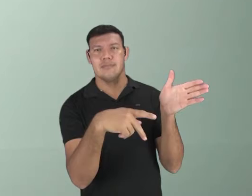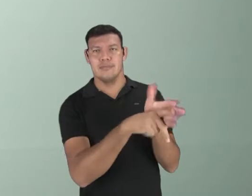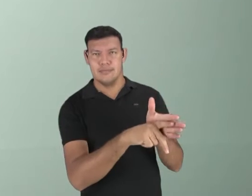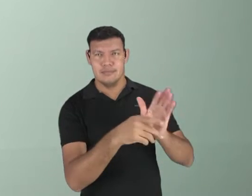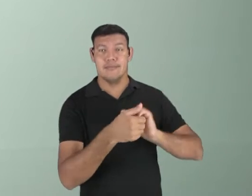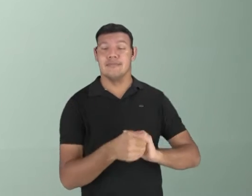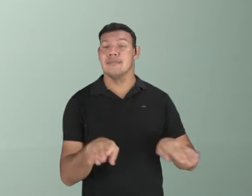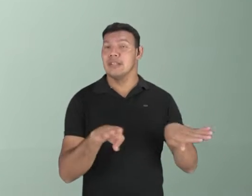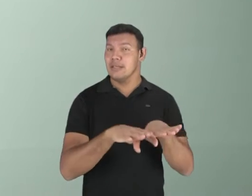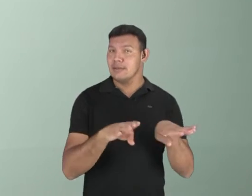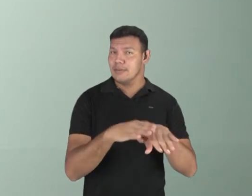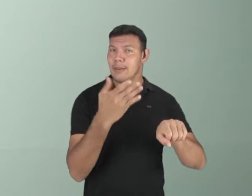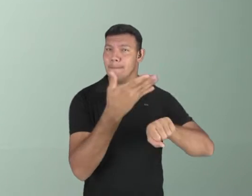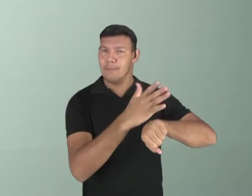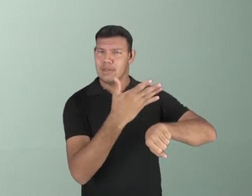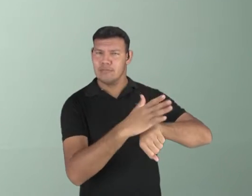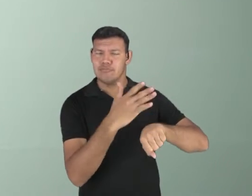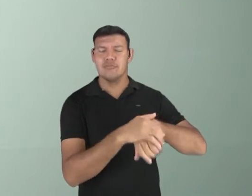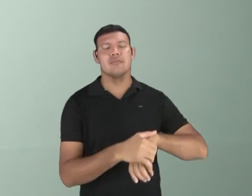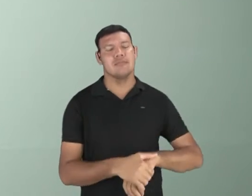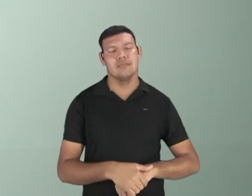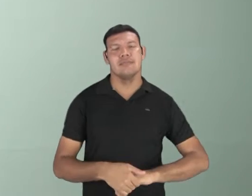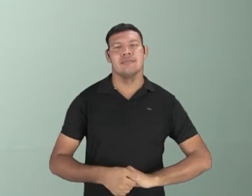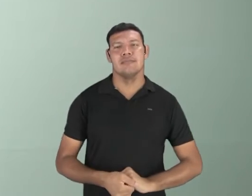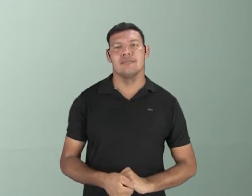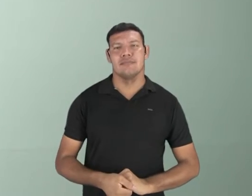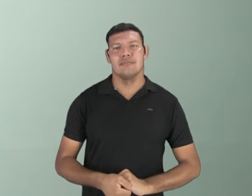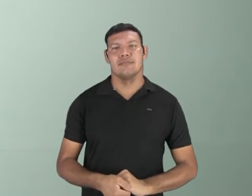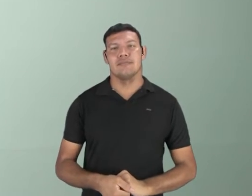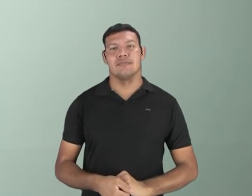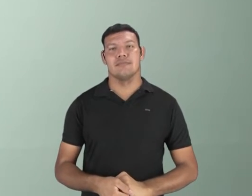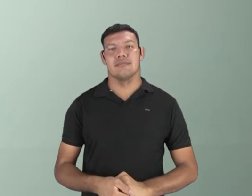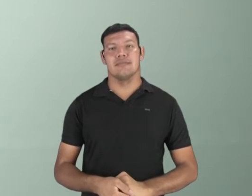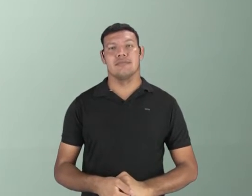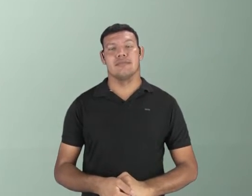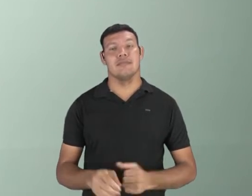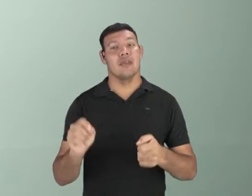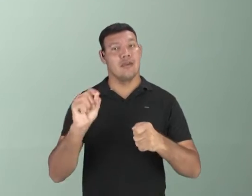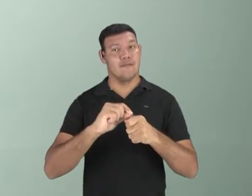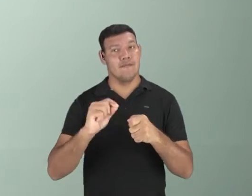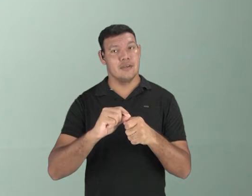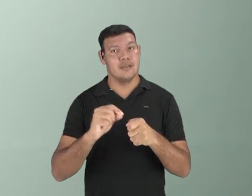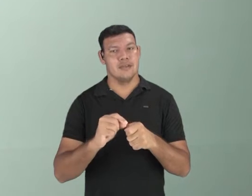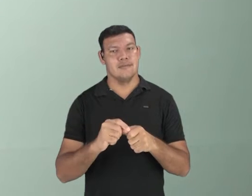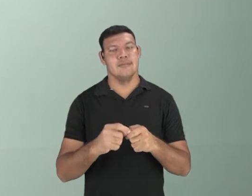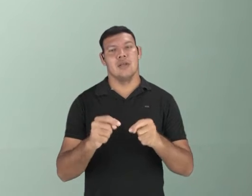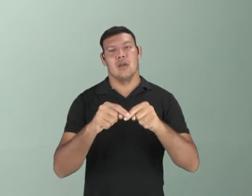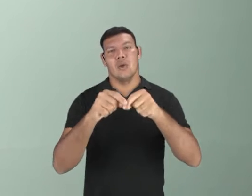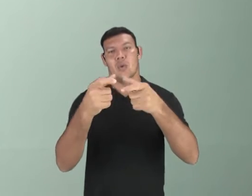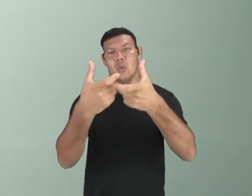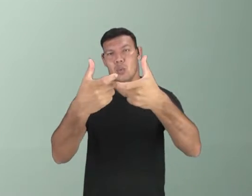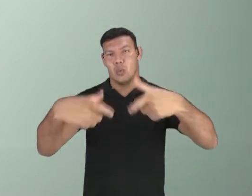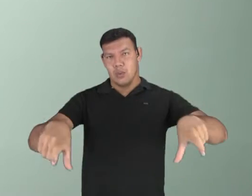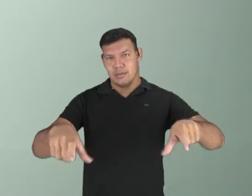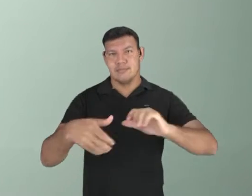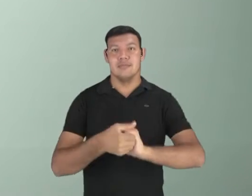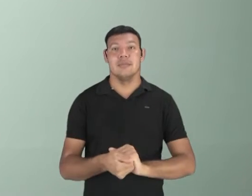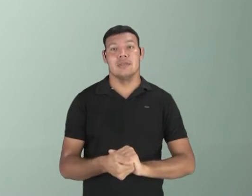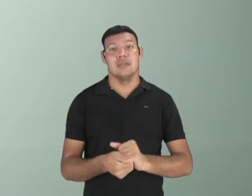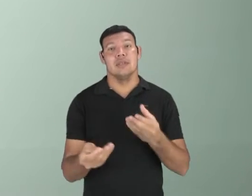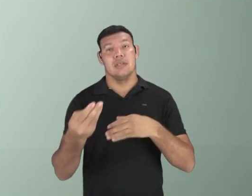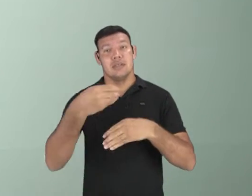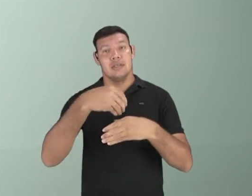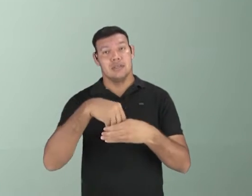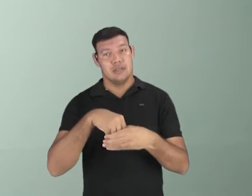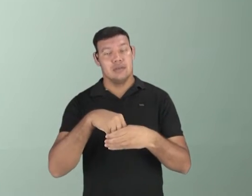exemplos de atividades mais práticas, podemos dizer assim, realizadas em quadras, realizadas nas aulas de educação